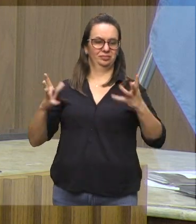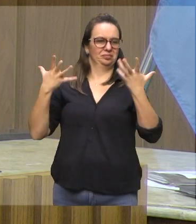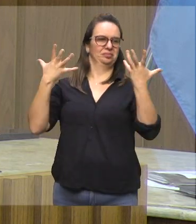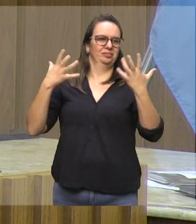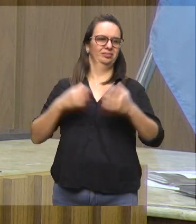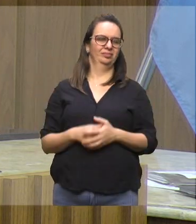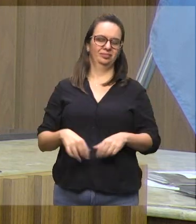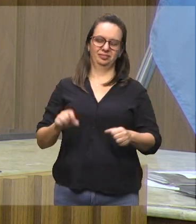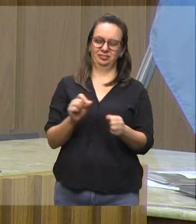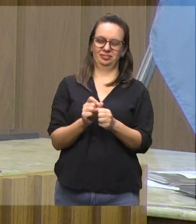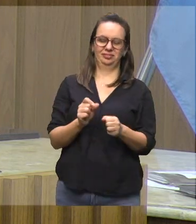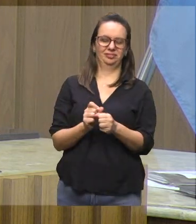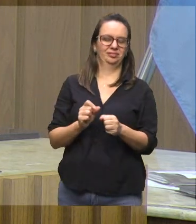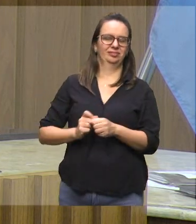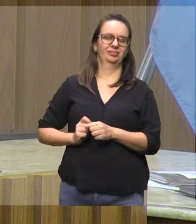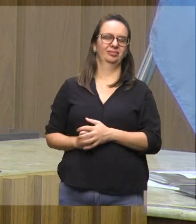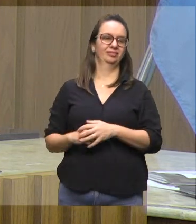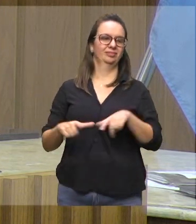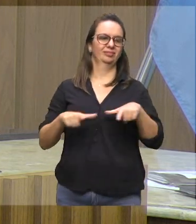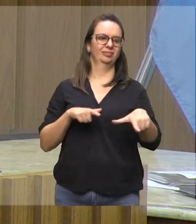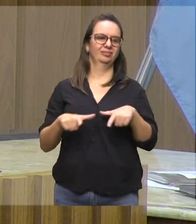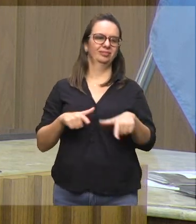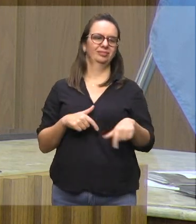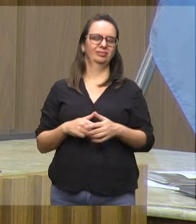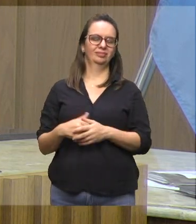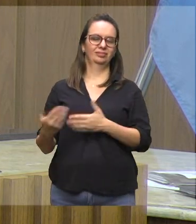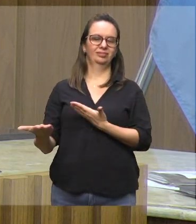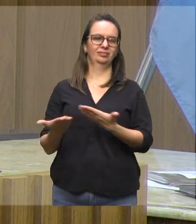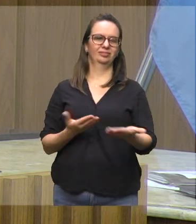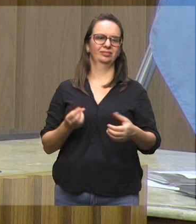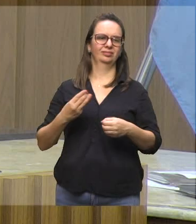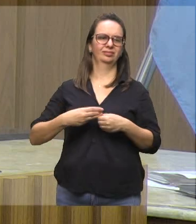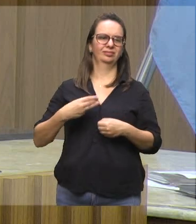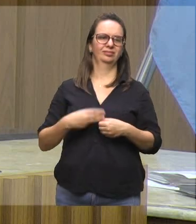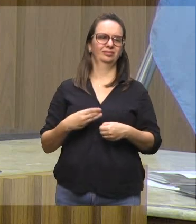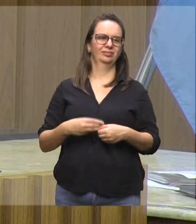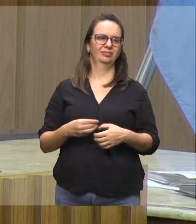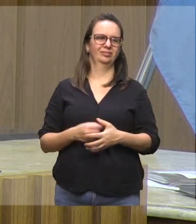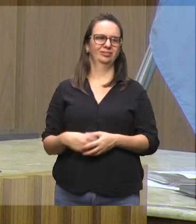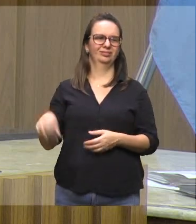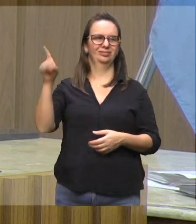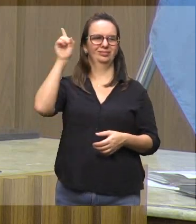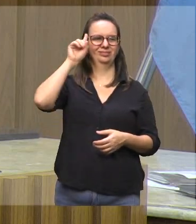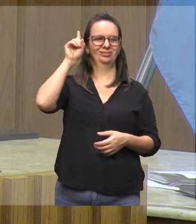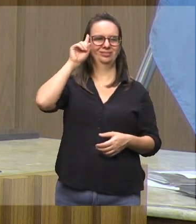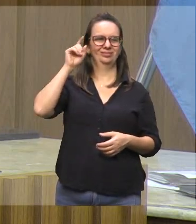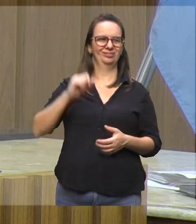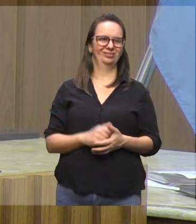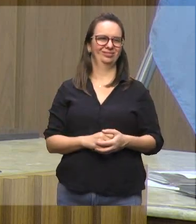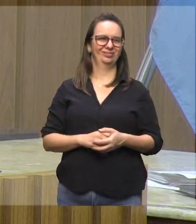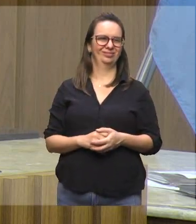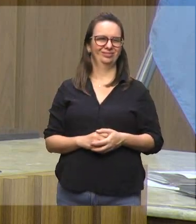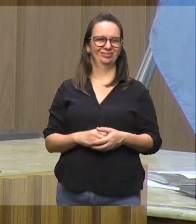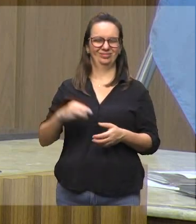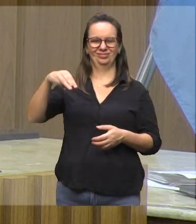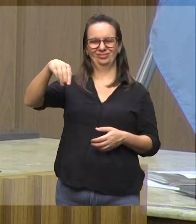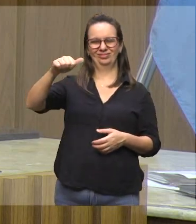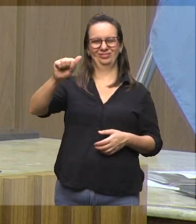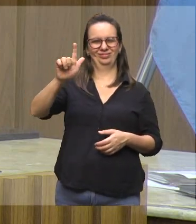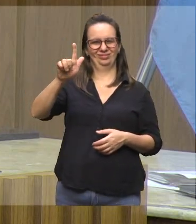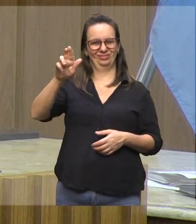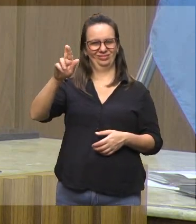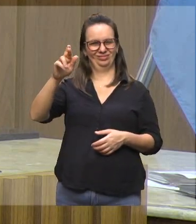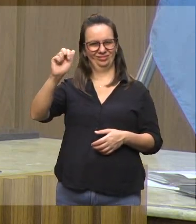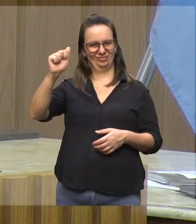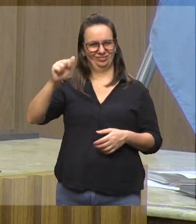que fazem a rotina do serviço municipal no seu dia a dia. Magrão está aqui, ó, ex-presidente do Sindicato de Servidores,